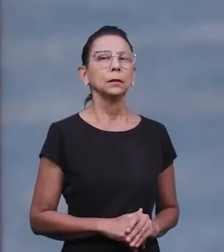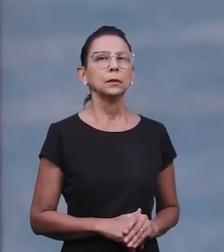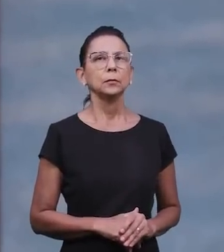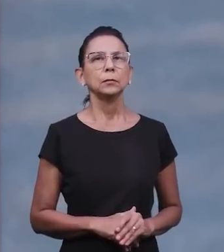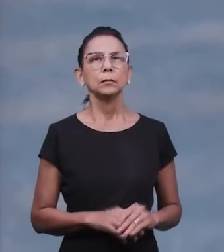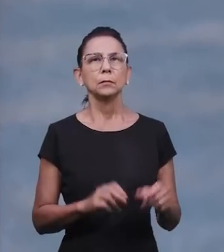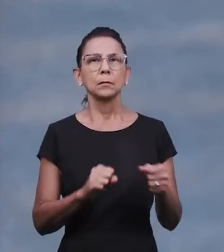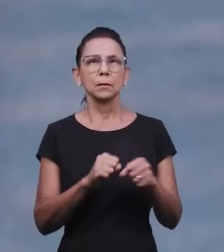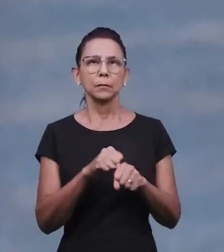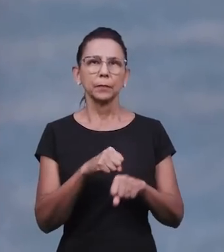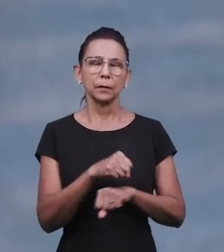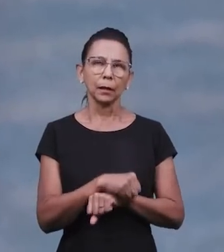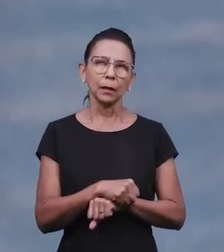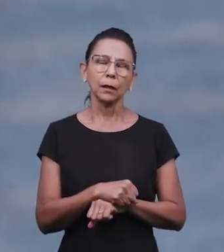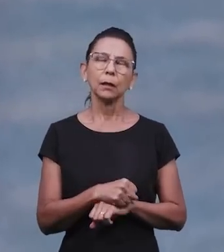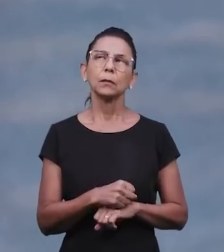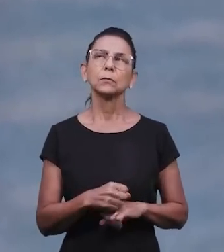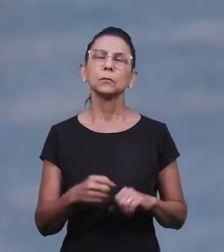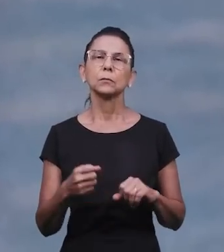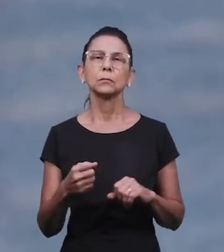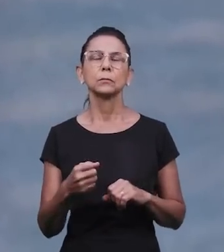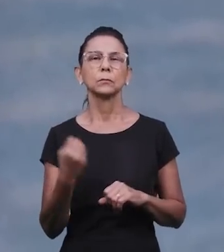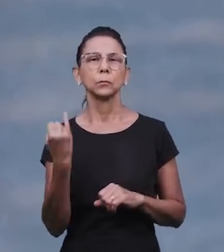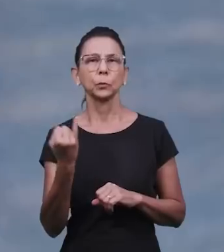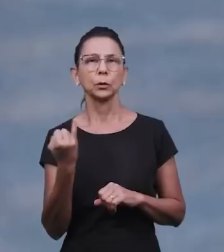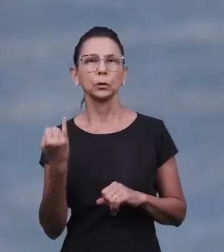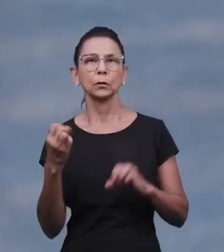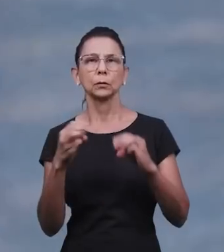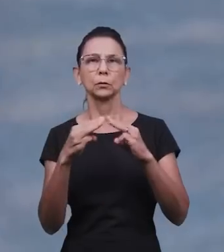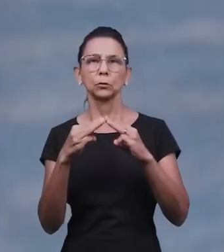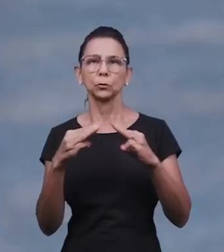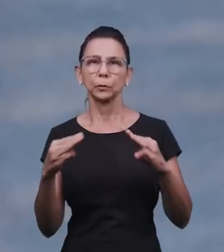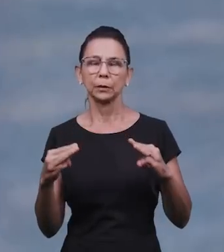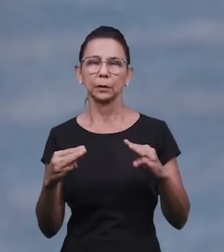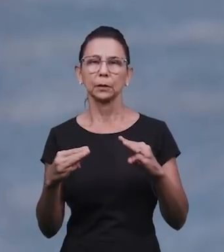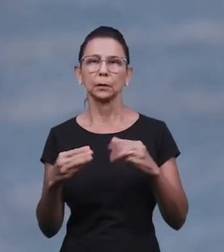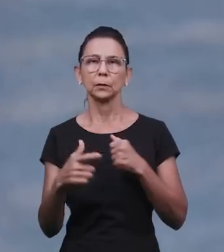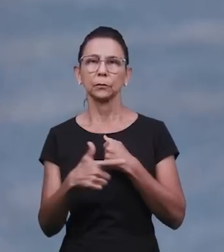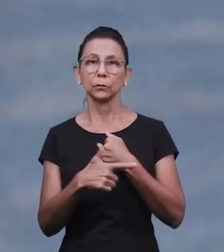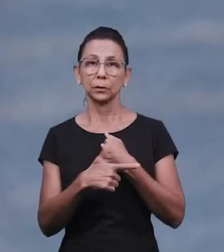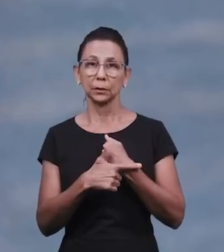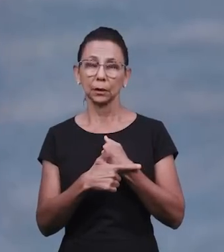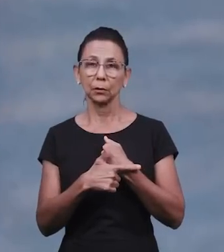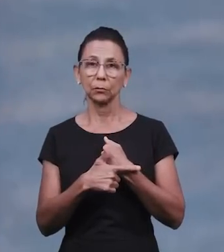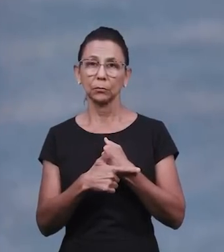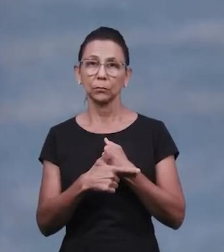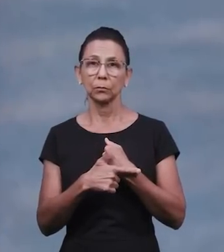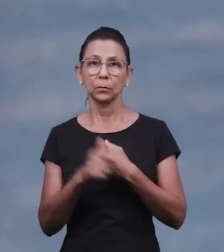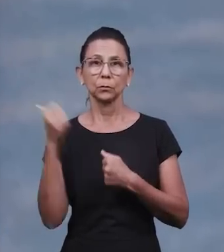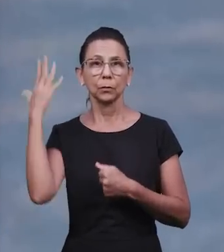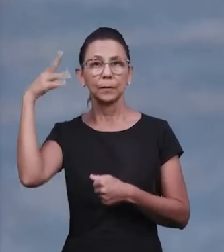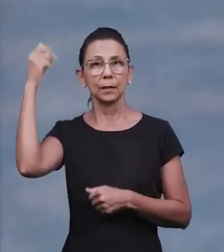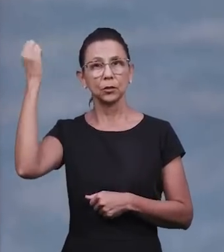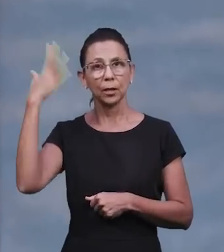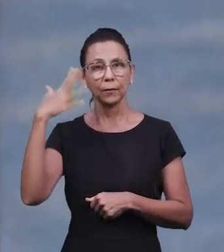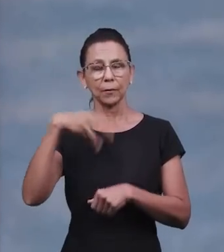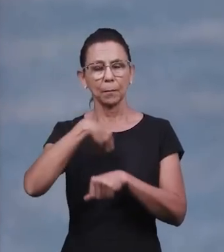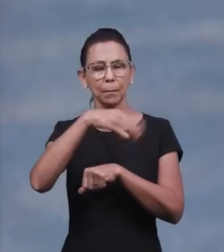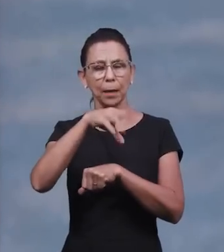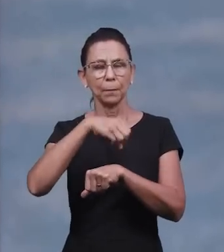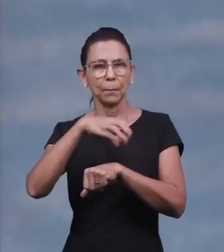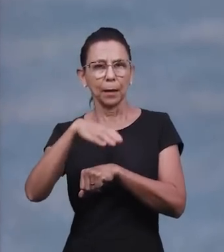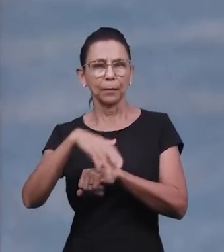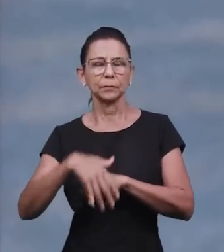missão do Manaim é transmitir a revelação, a palavra revelada com velocidade. E nós não imaginávamos,